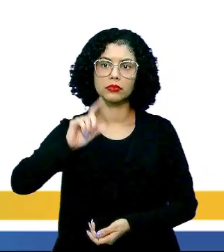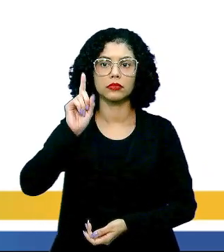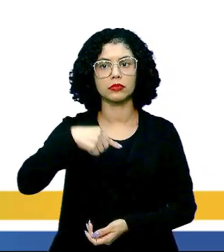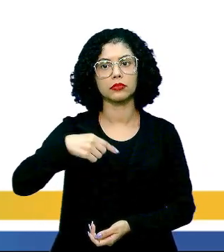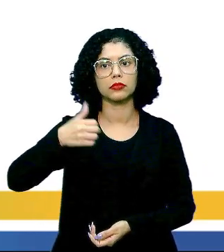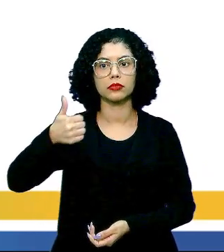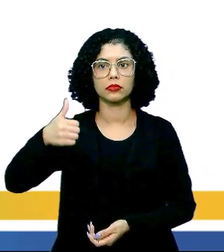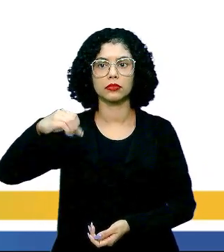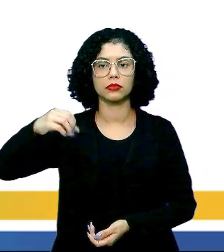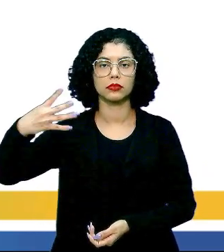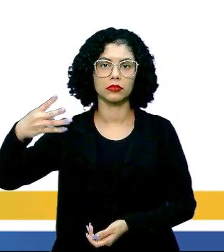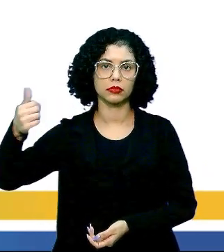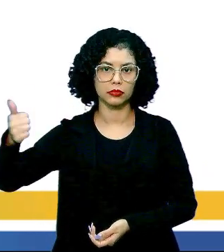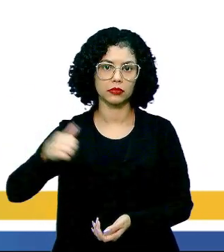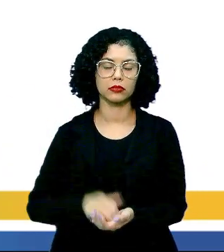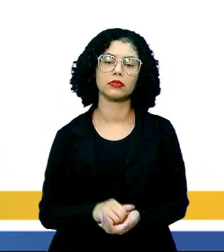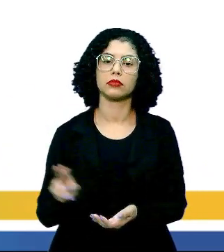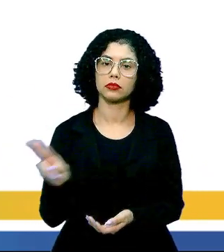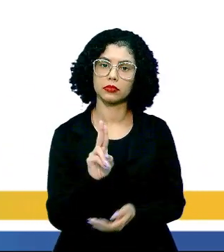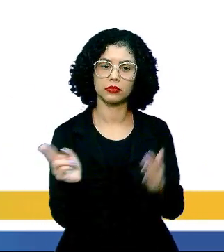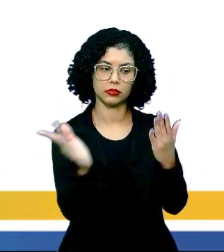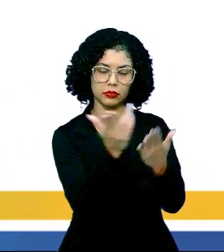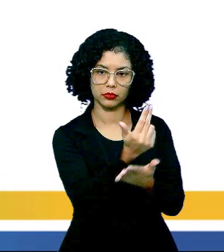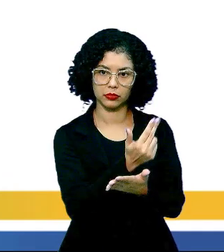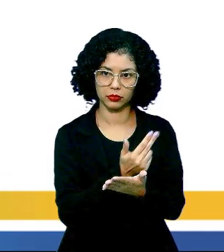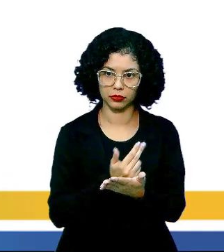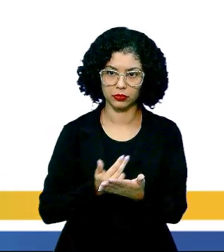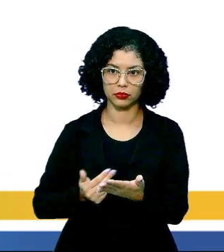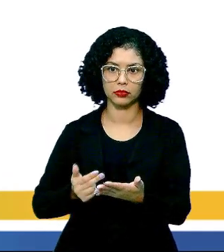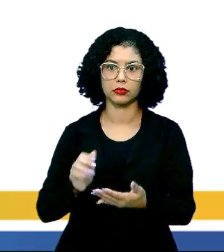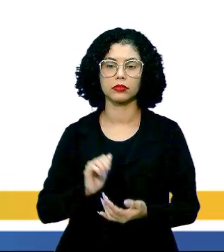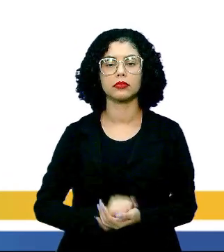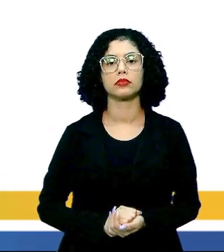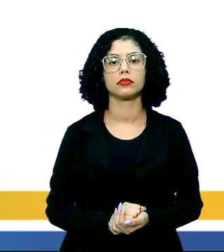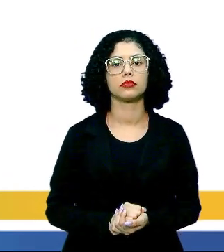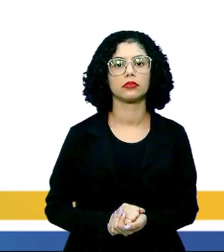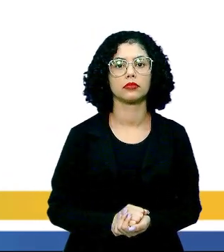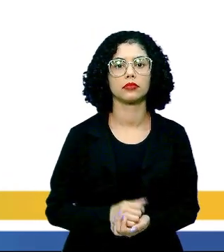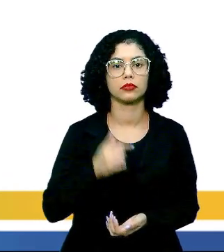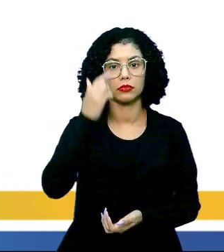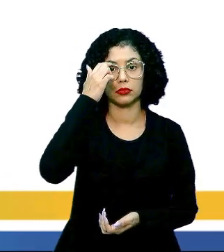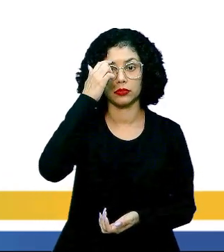1939-1941, é o nome justamente dessa arte. Vamos para